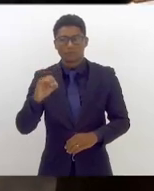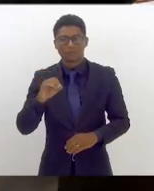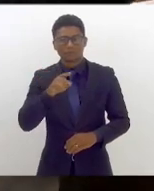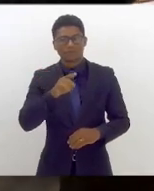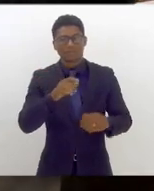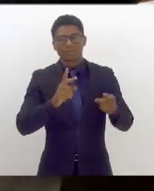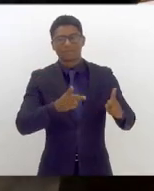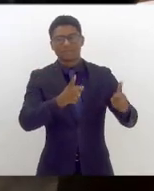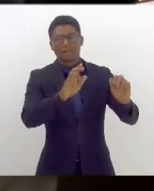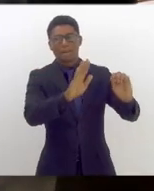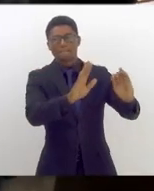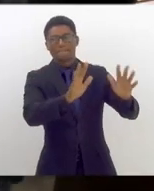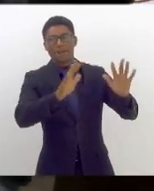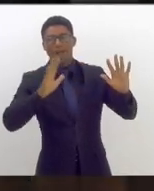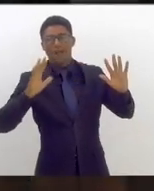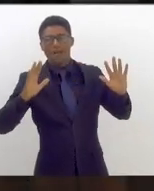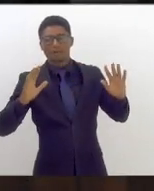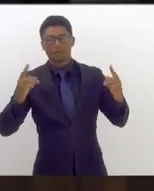brilhar